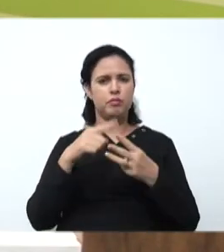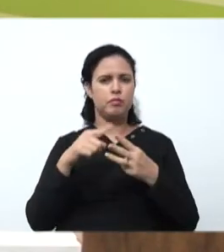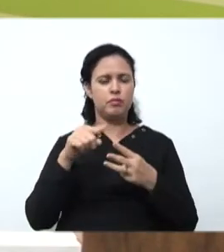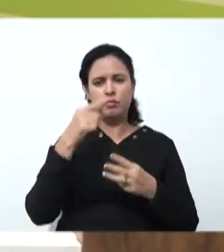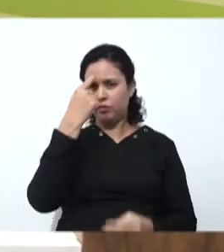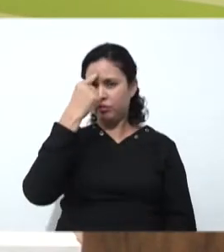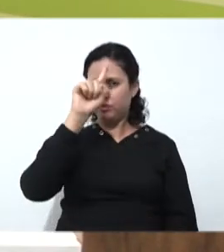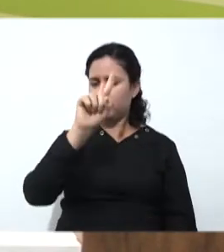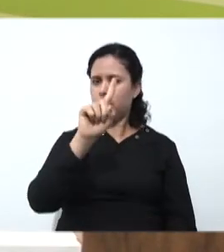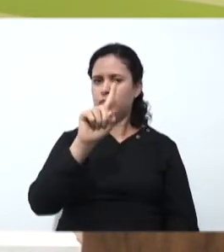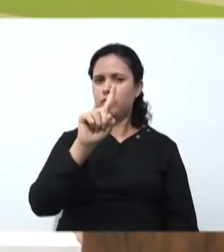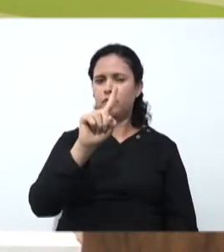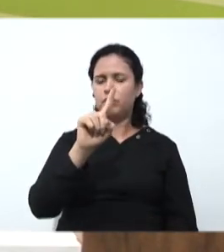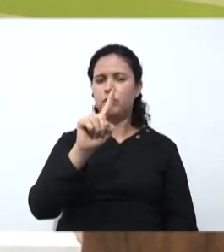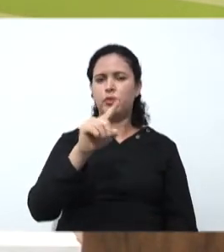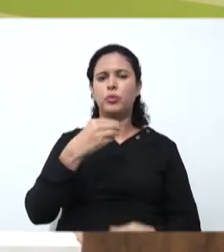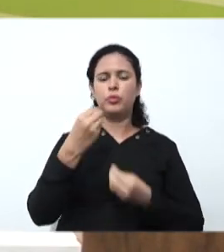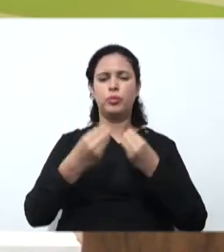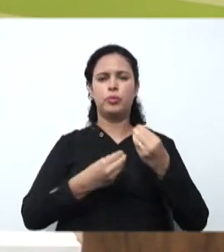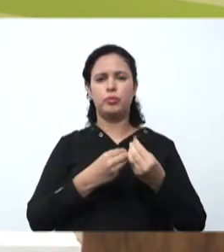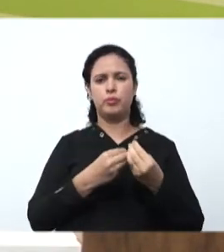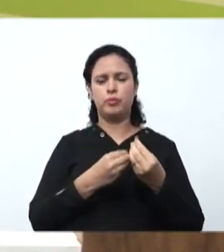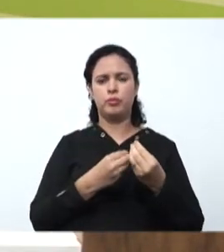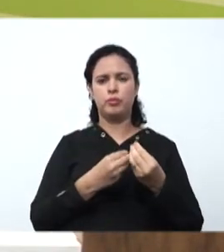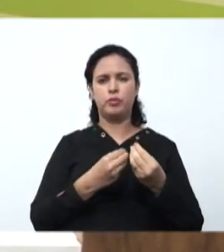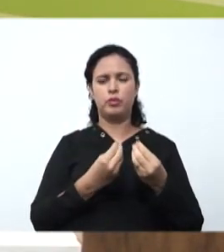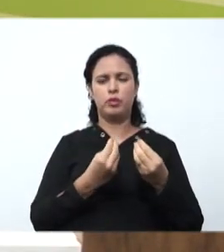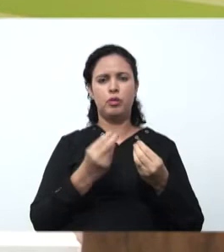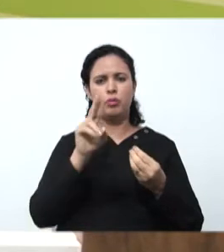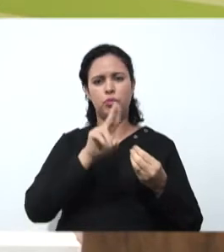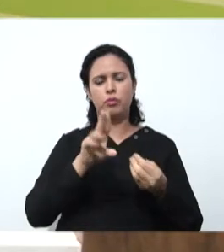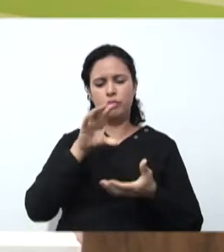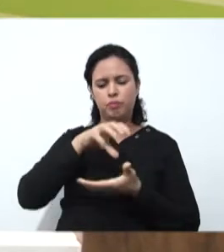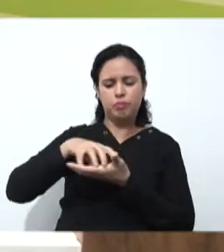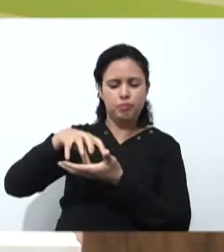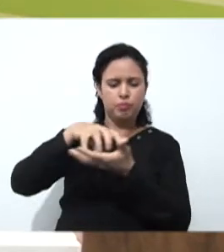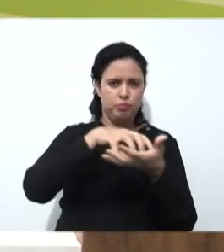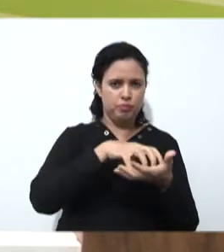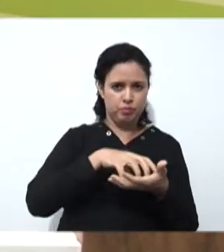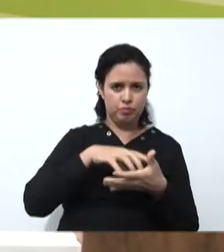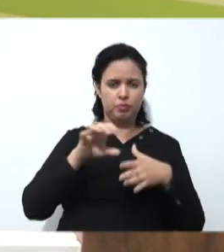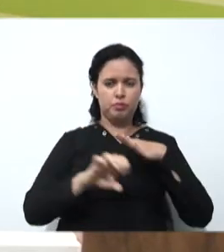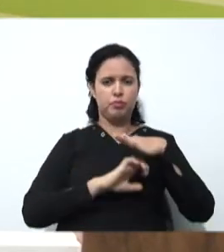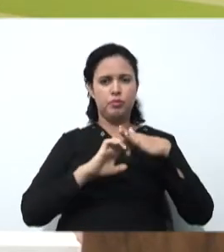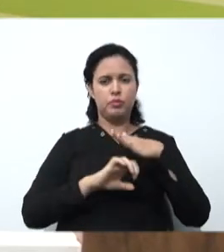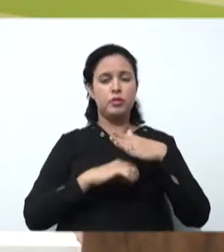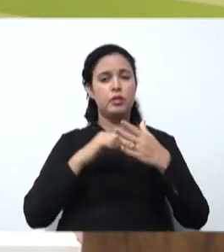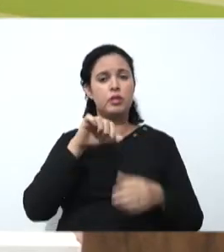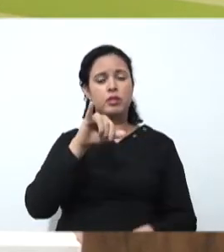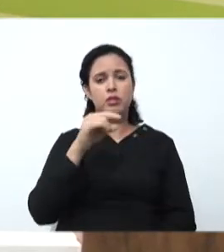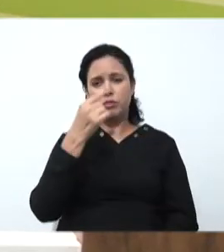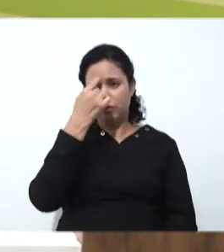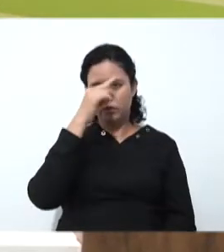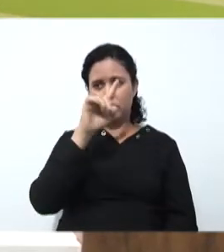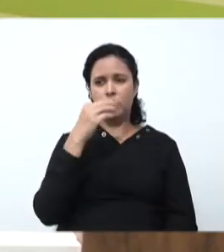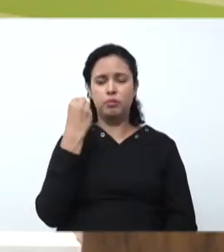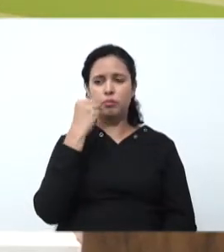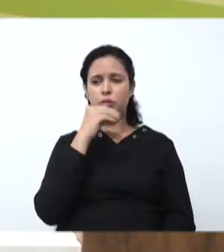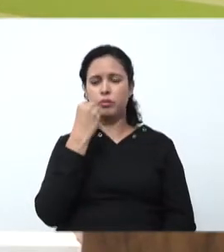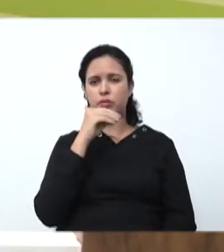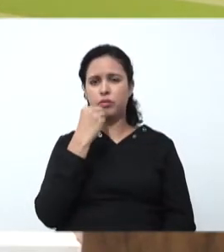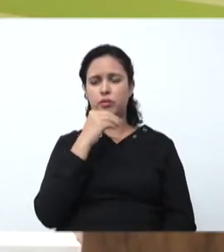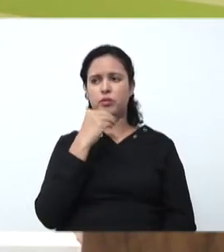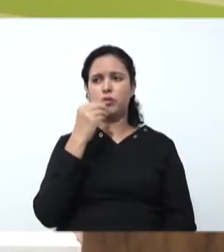ideias, através das incubadoras de empresa. Então, quando você tiver uma ideia, aproveite, procure os professores que